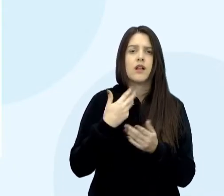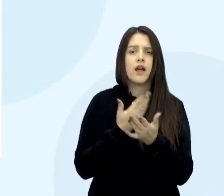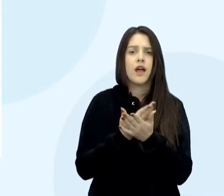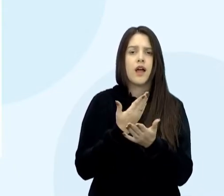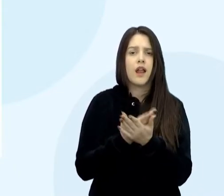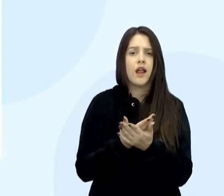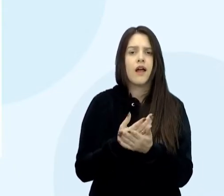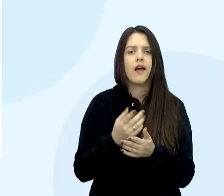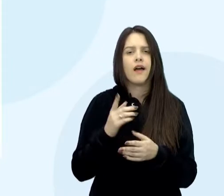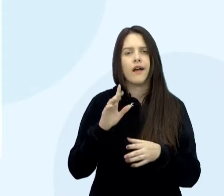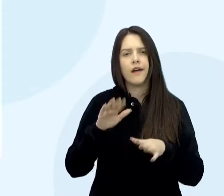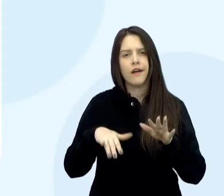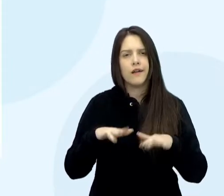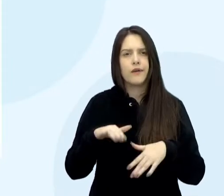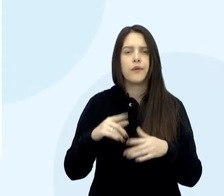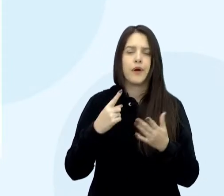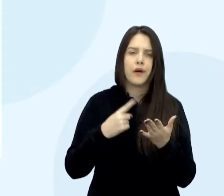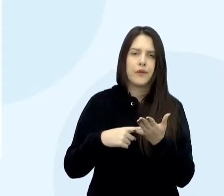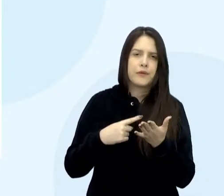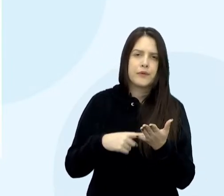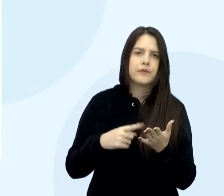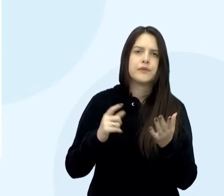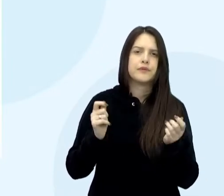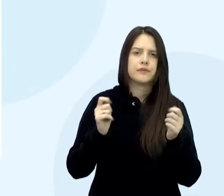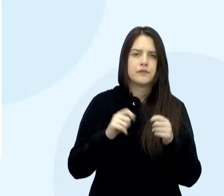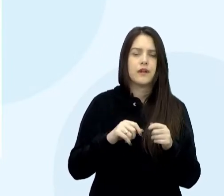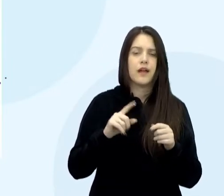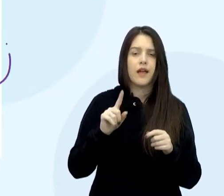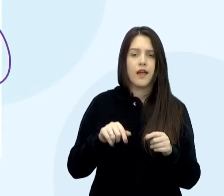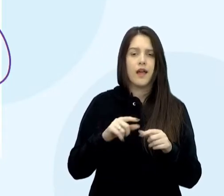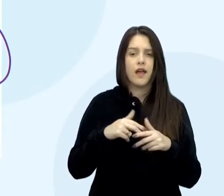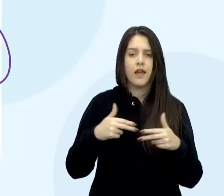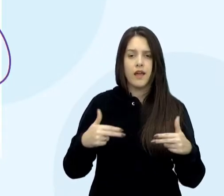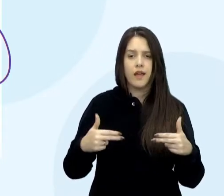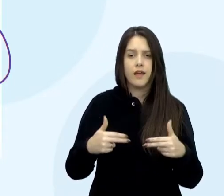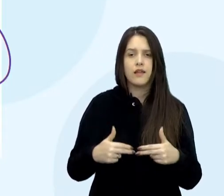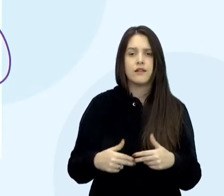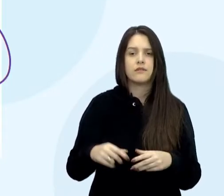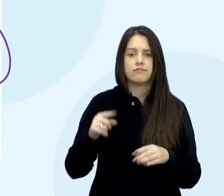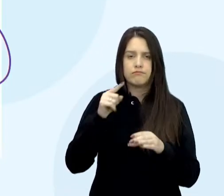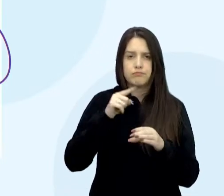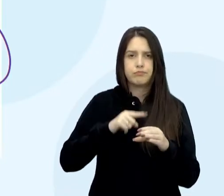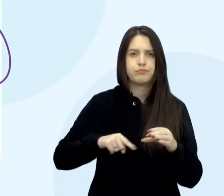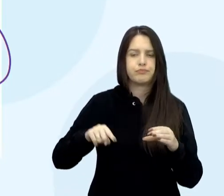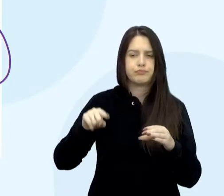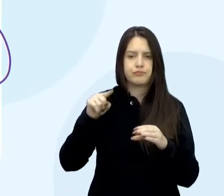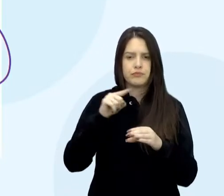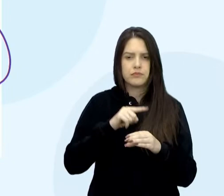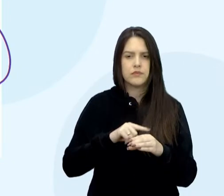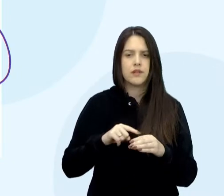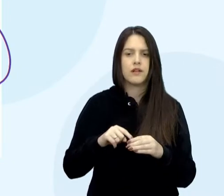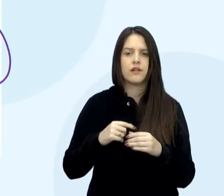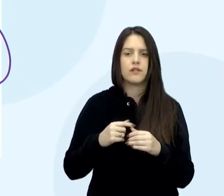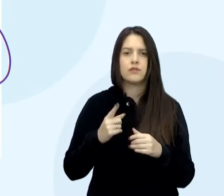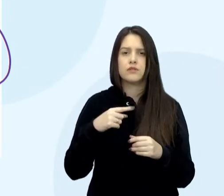é o pH, qual que é a cor, e isso tudo aqui, ó, é da empresa. Isso é da empresa. Nós que